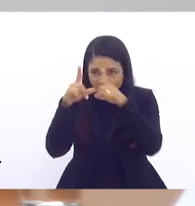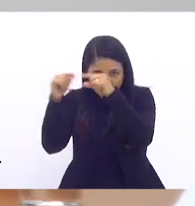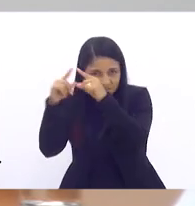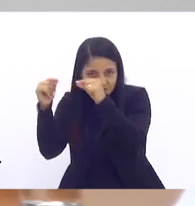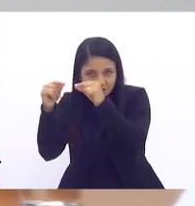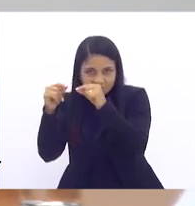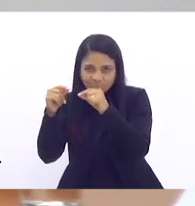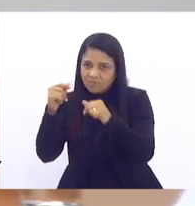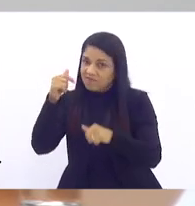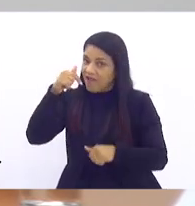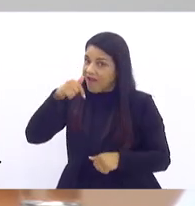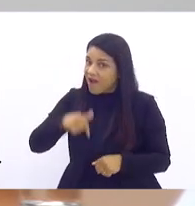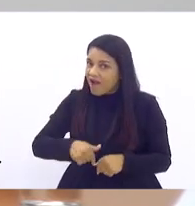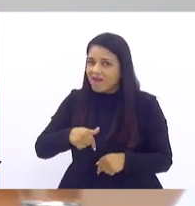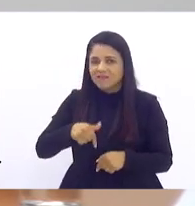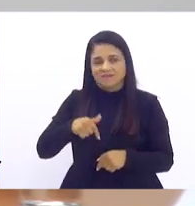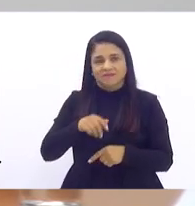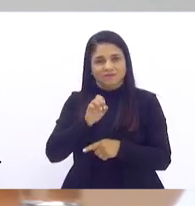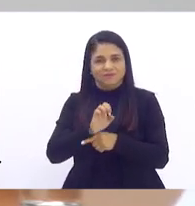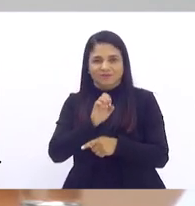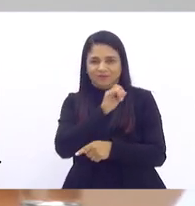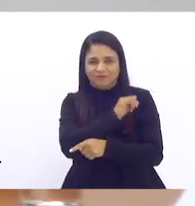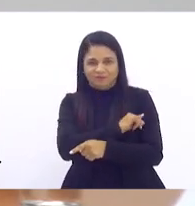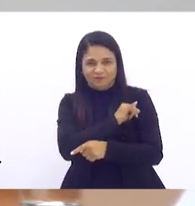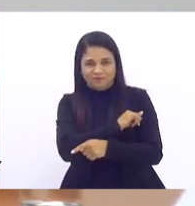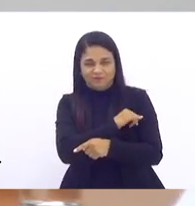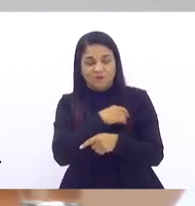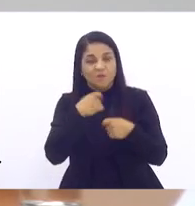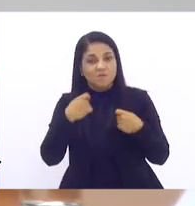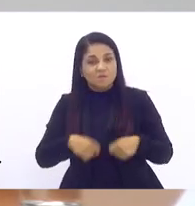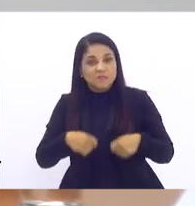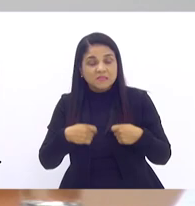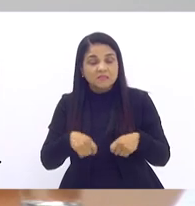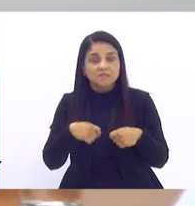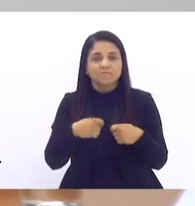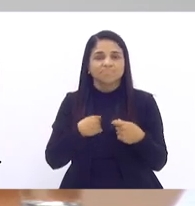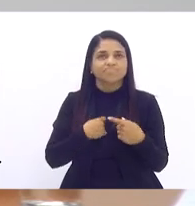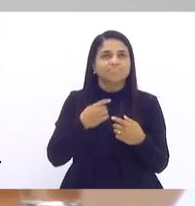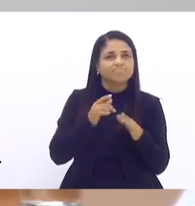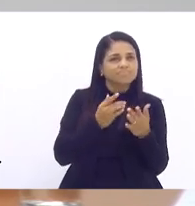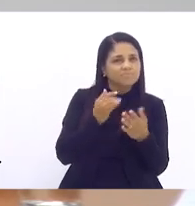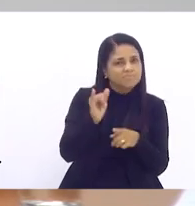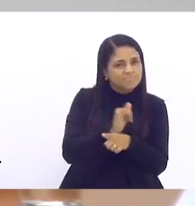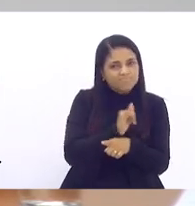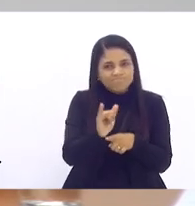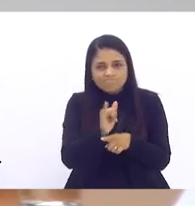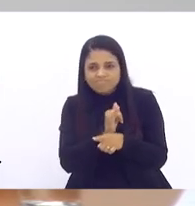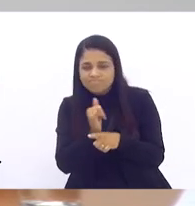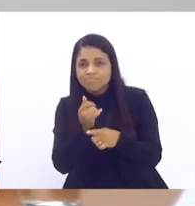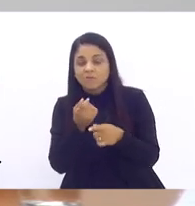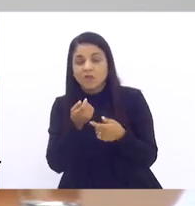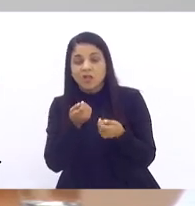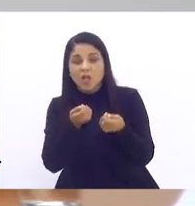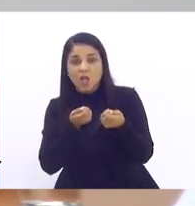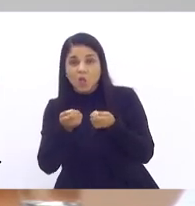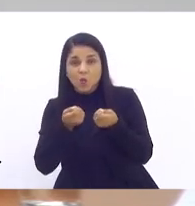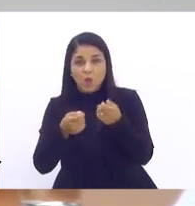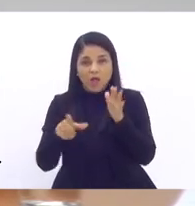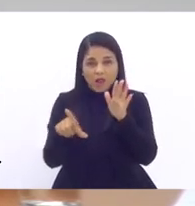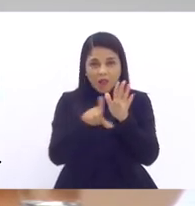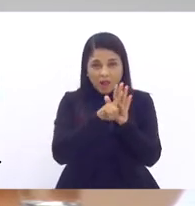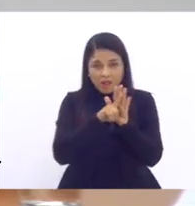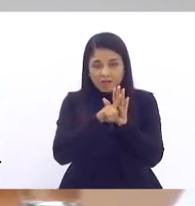aqui preciso pensar dessa forma e é preciso estudar a possibilidade de regular em lei E aí